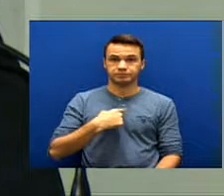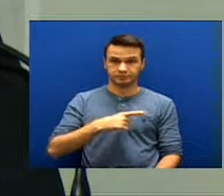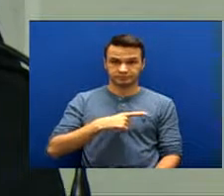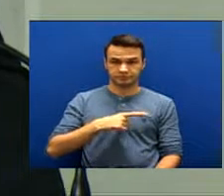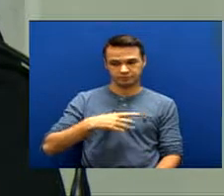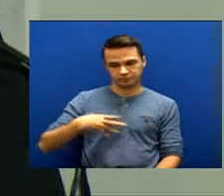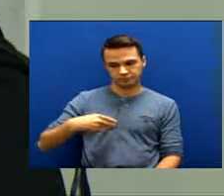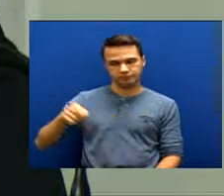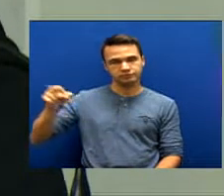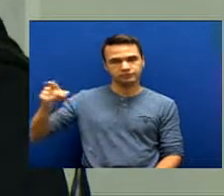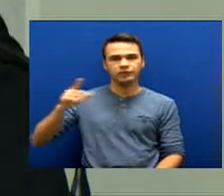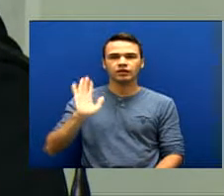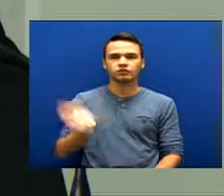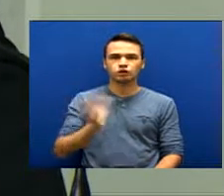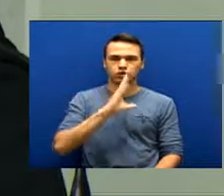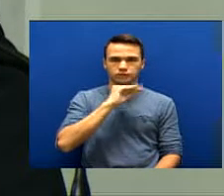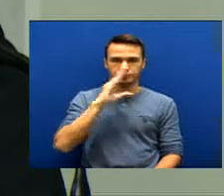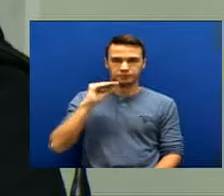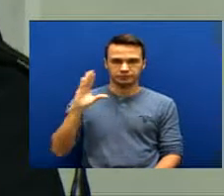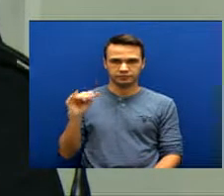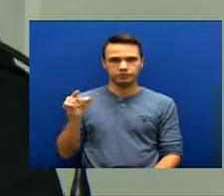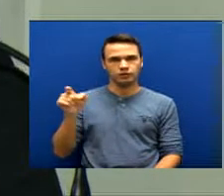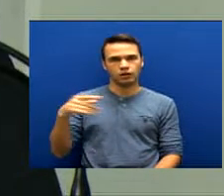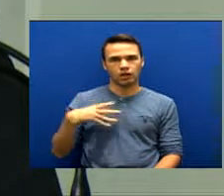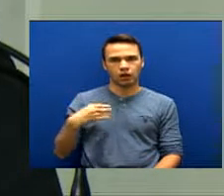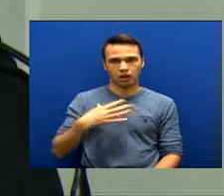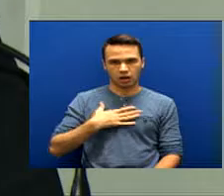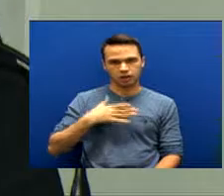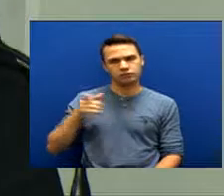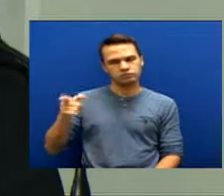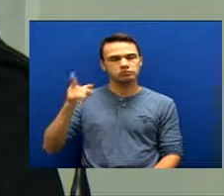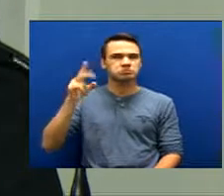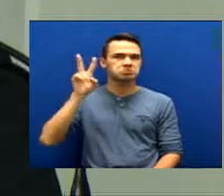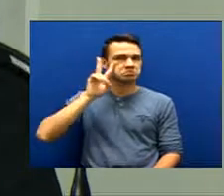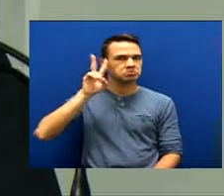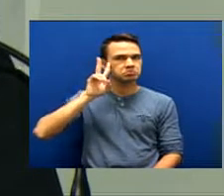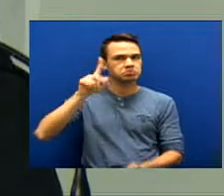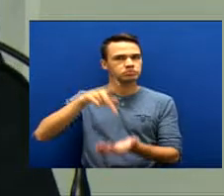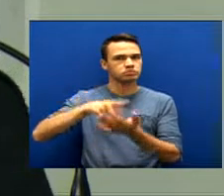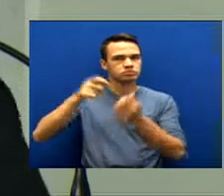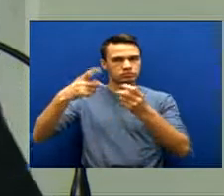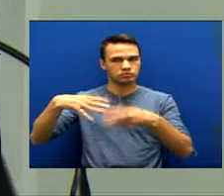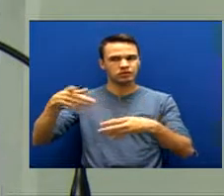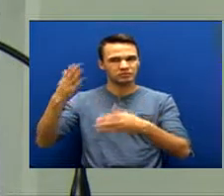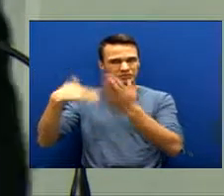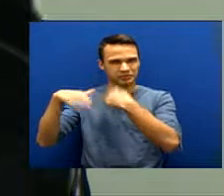diante dos problemas insolúveis, diante das dores que não passam,